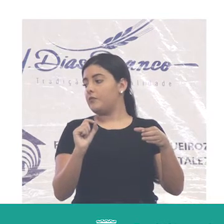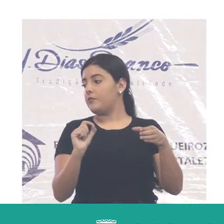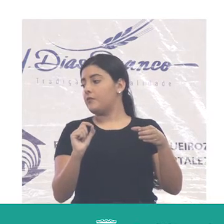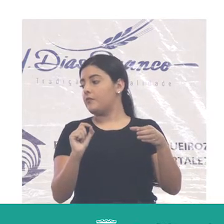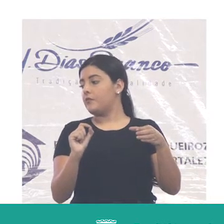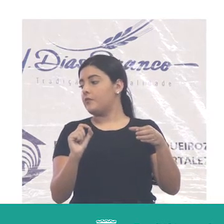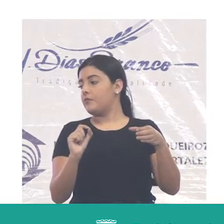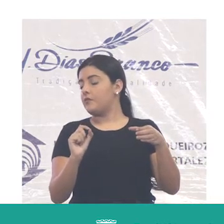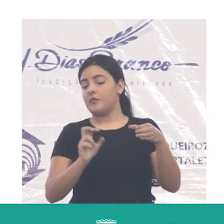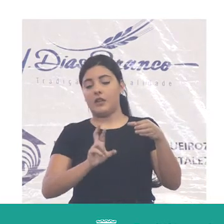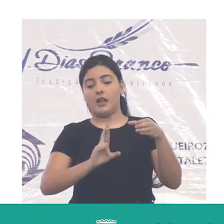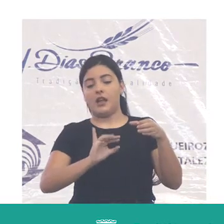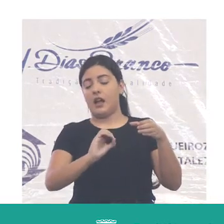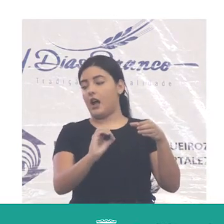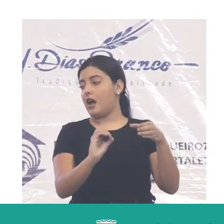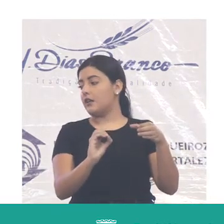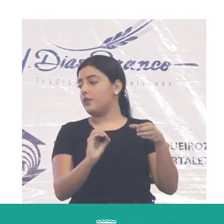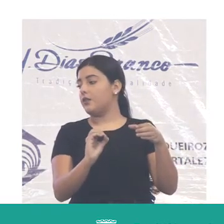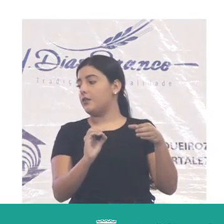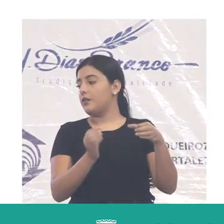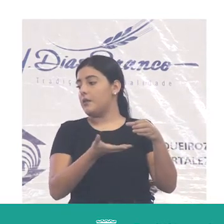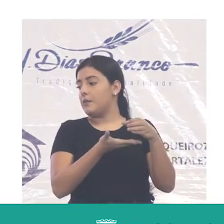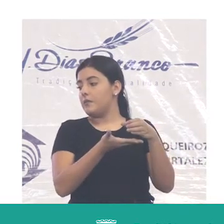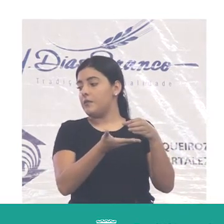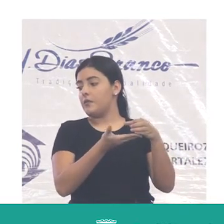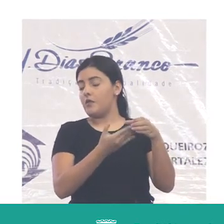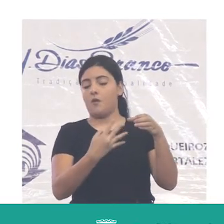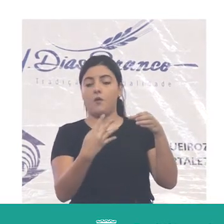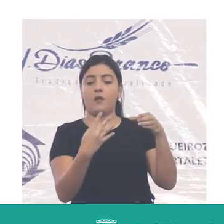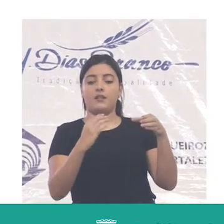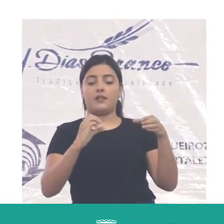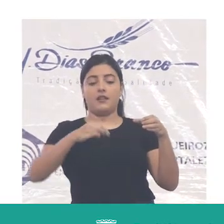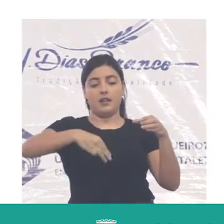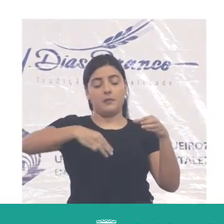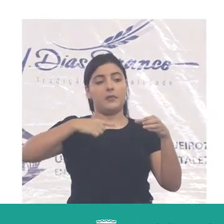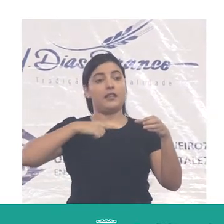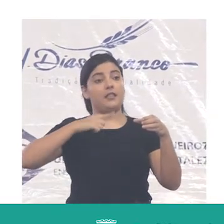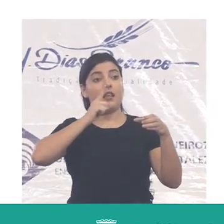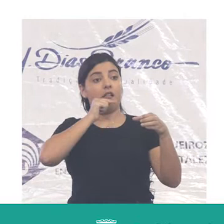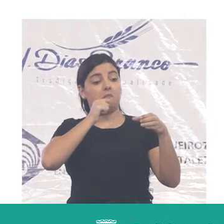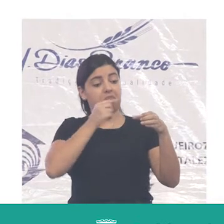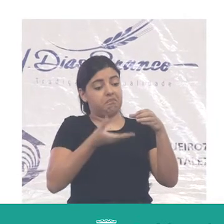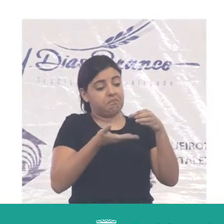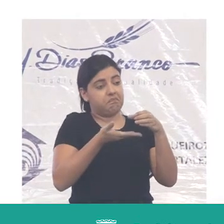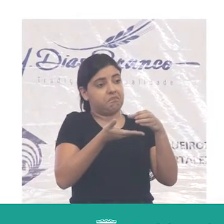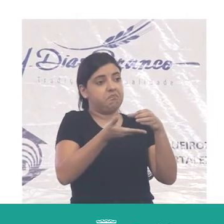de raio da base, igual a 4 centímetros, contém água.